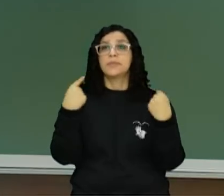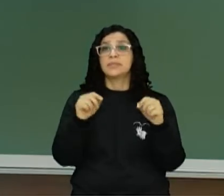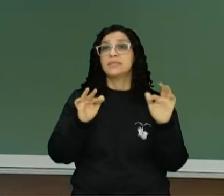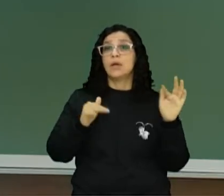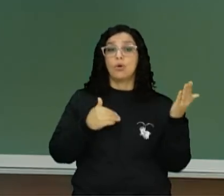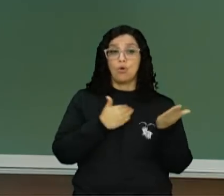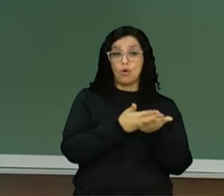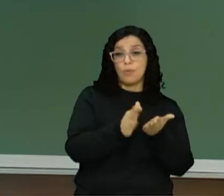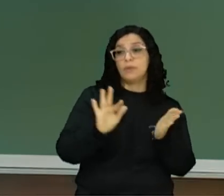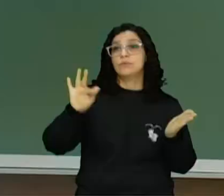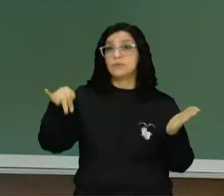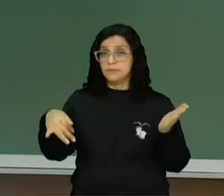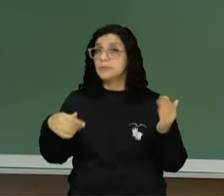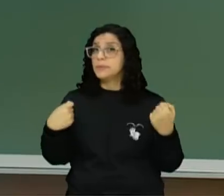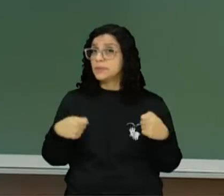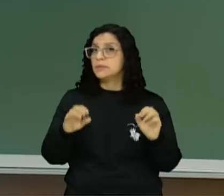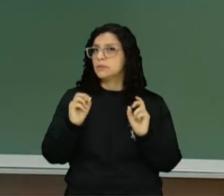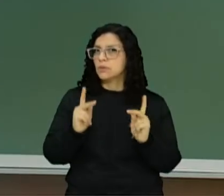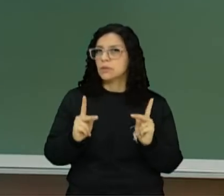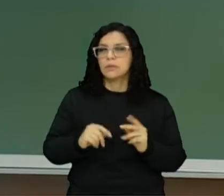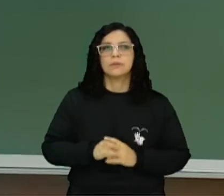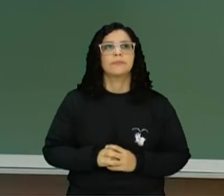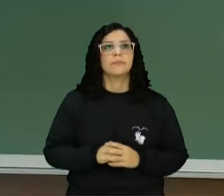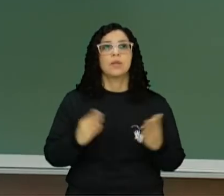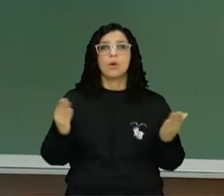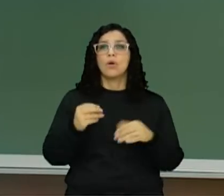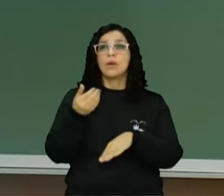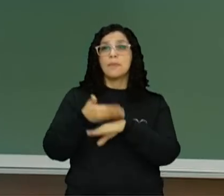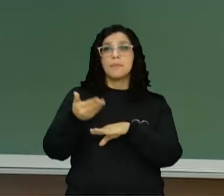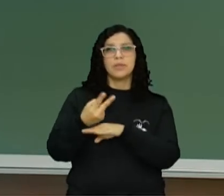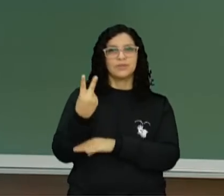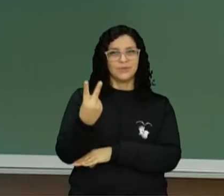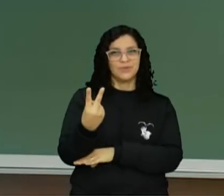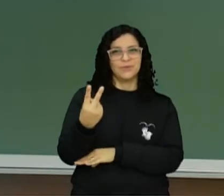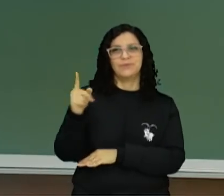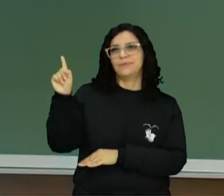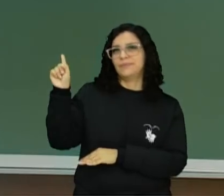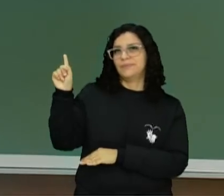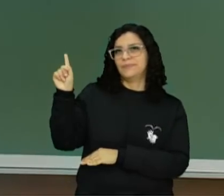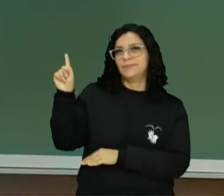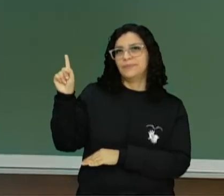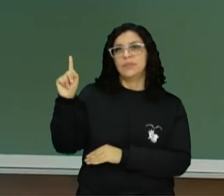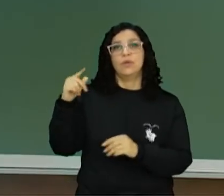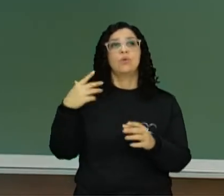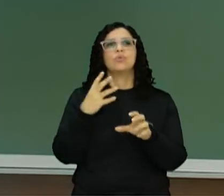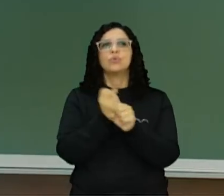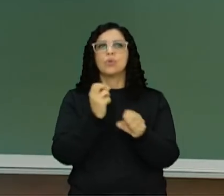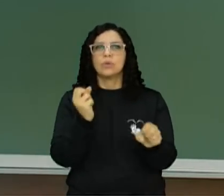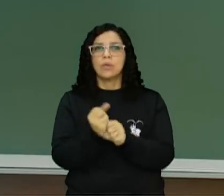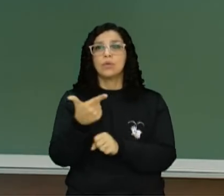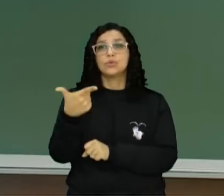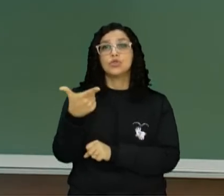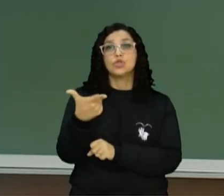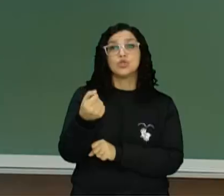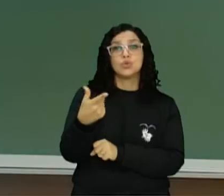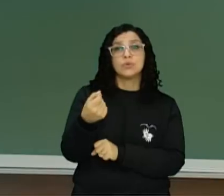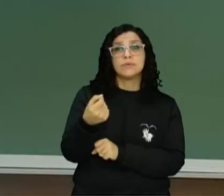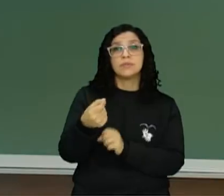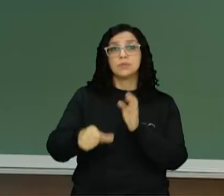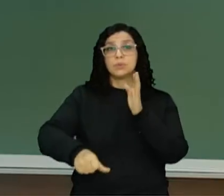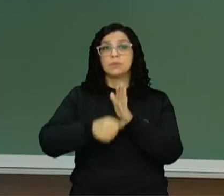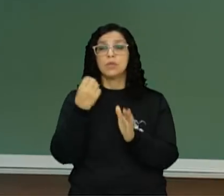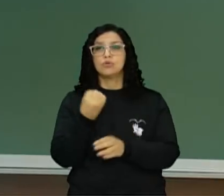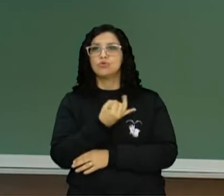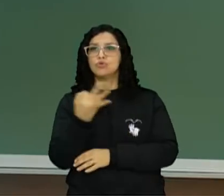finita, certo? Então, eu vou deixar aqui um para vocês fazerem, ó. Qual é a soma dos 20 primeiros termos dessa